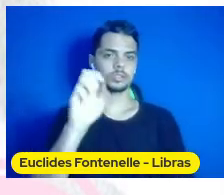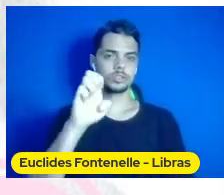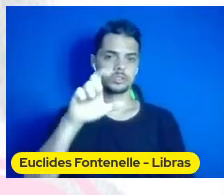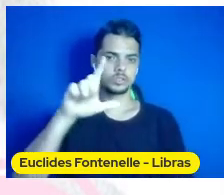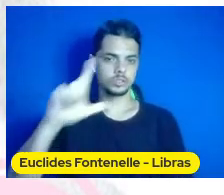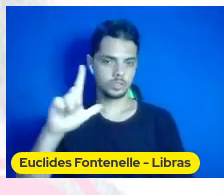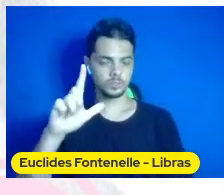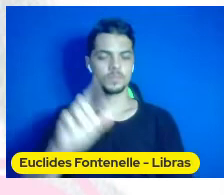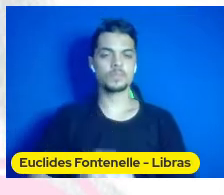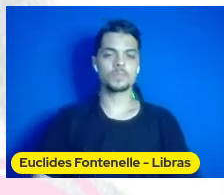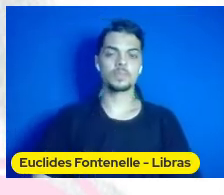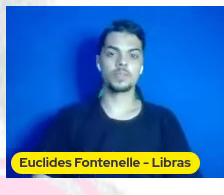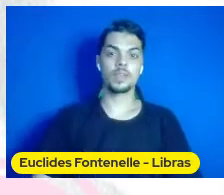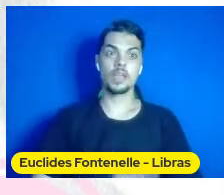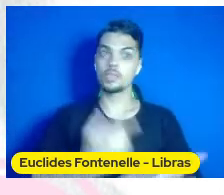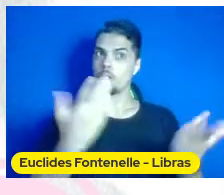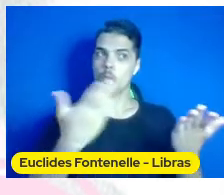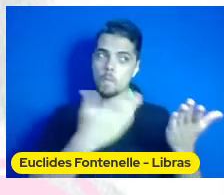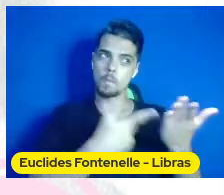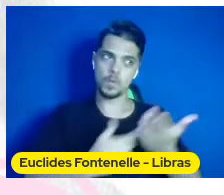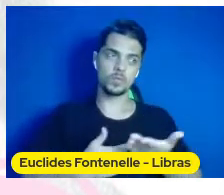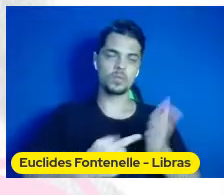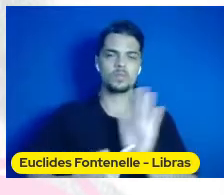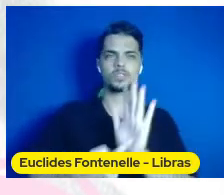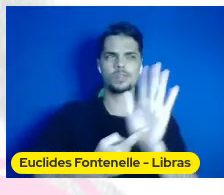para a gente poder começar esse bate-papo.